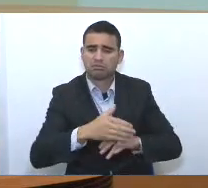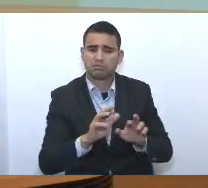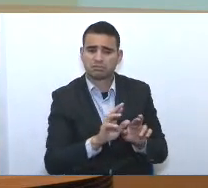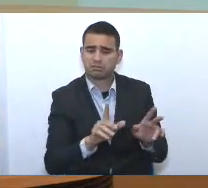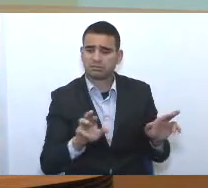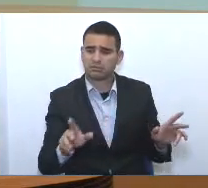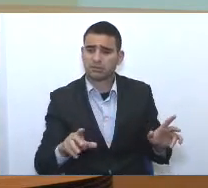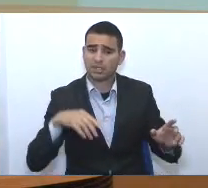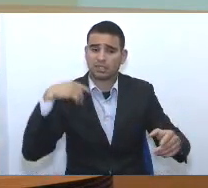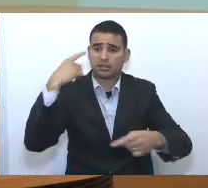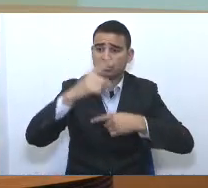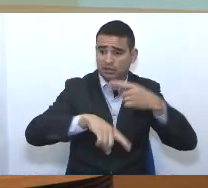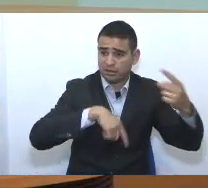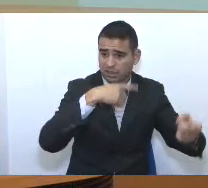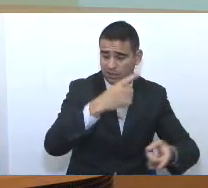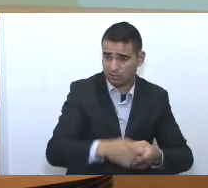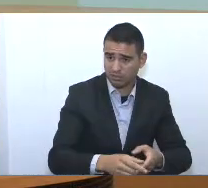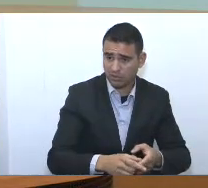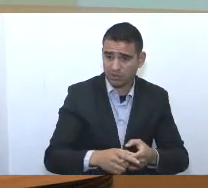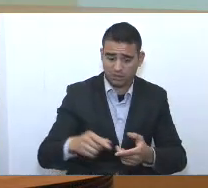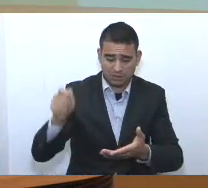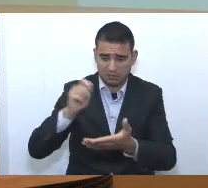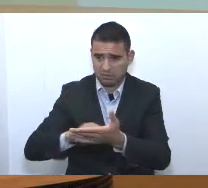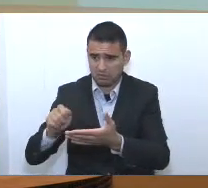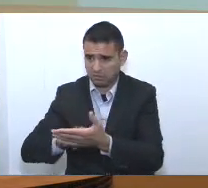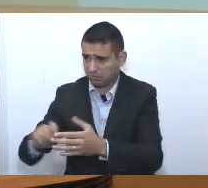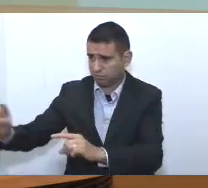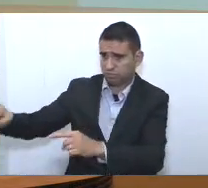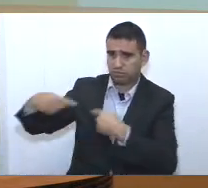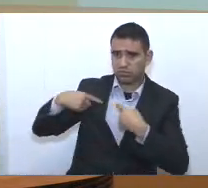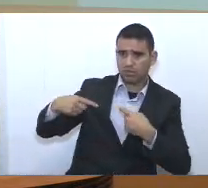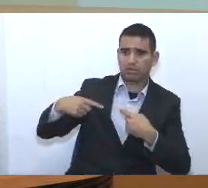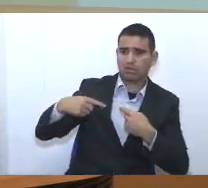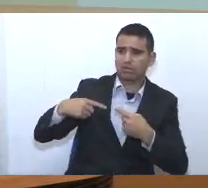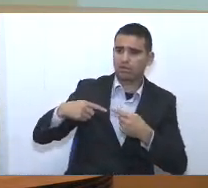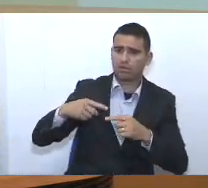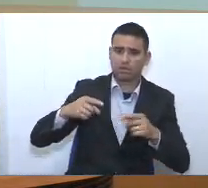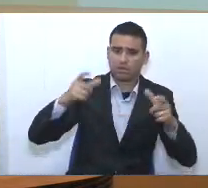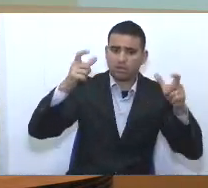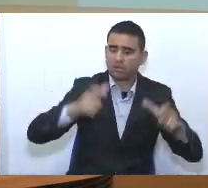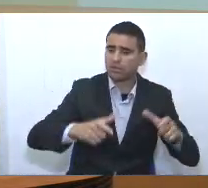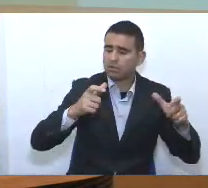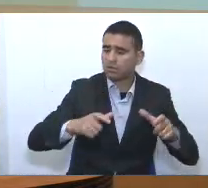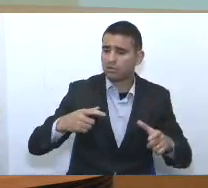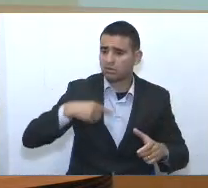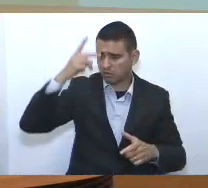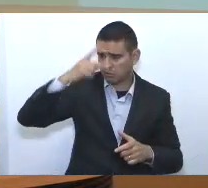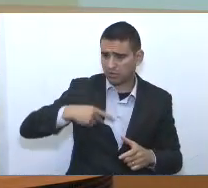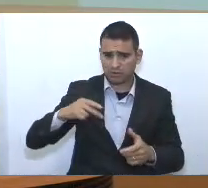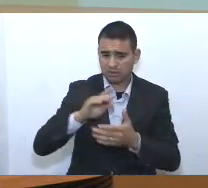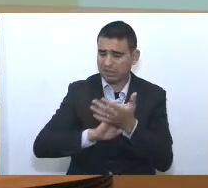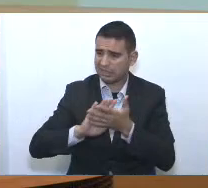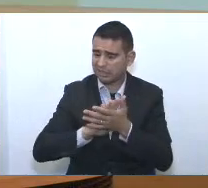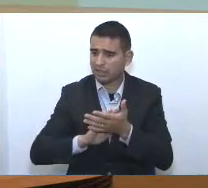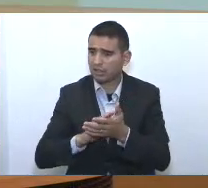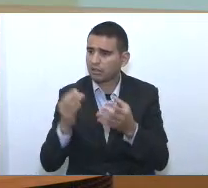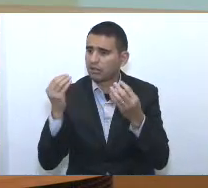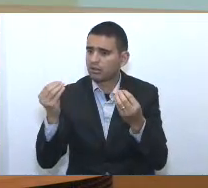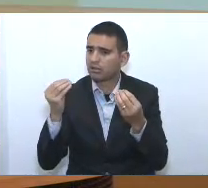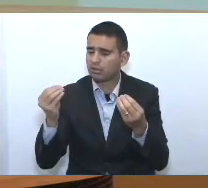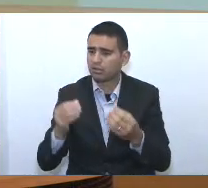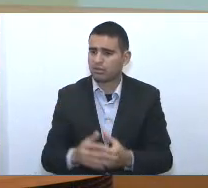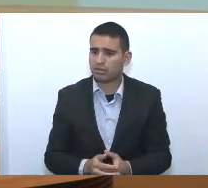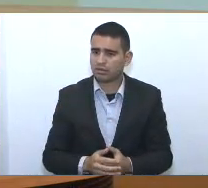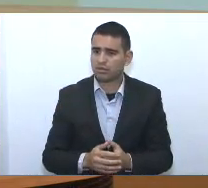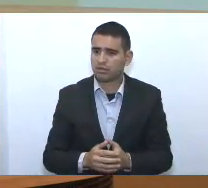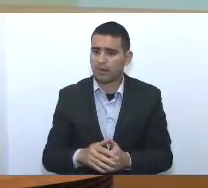e aí depois são surpreendidas com um processo de parada total, onde a prefeitura está até impossibilitada de entrar lá para consertar um cano de água que